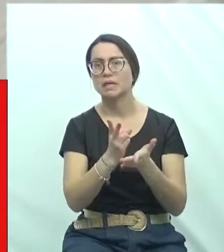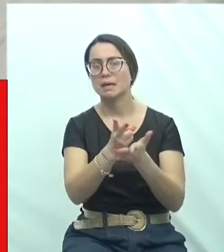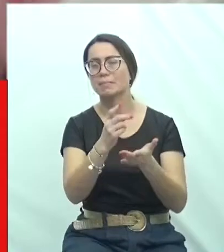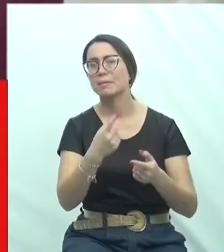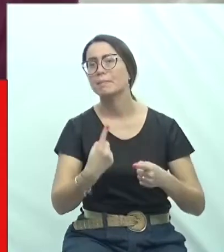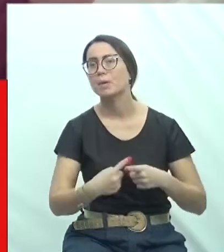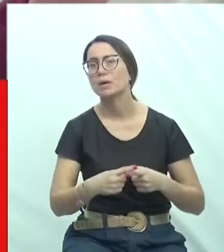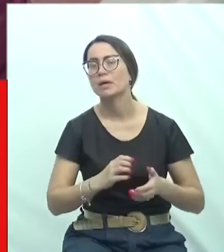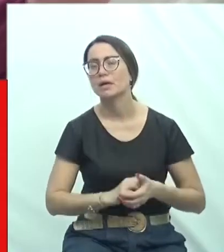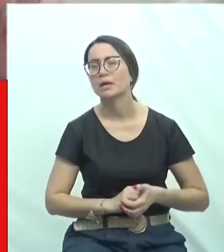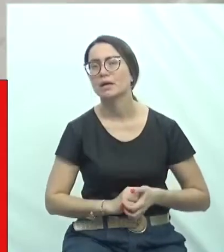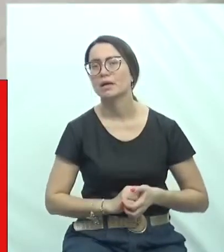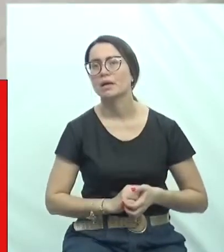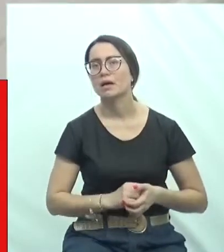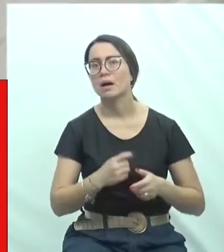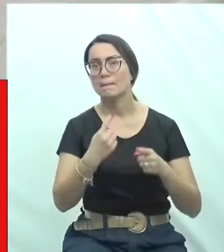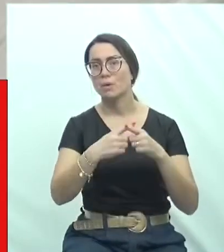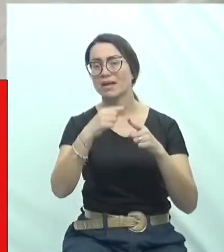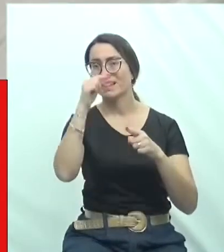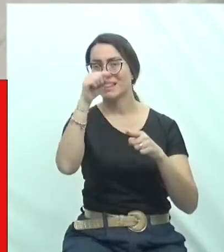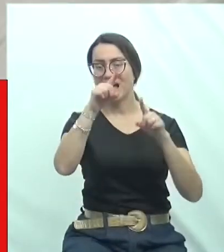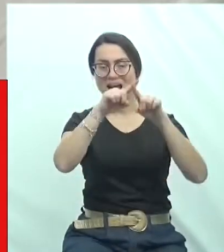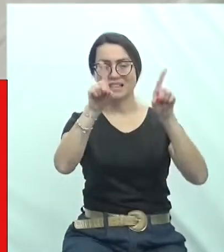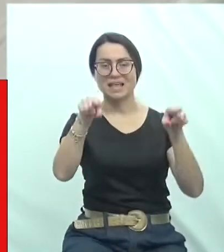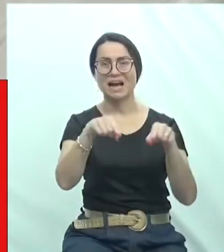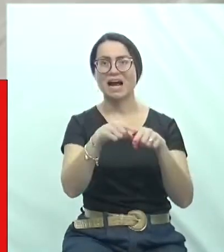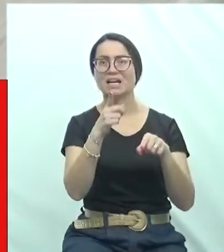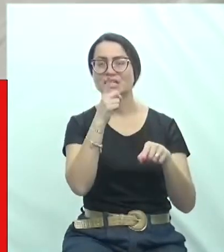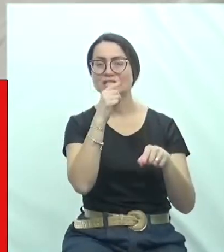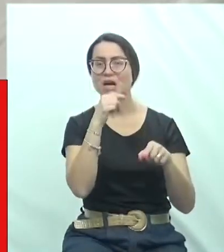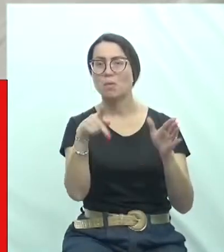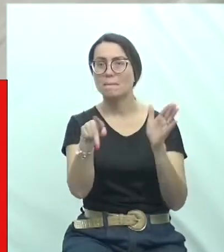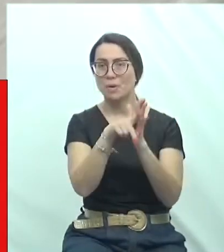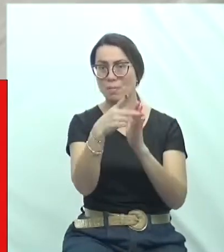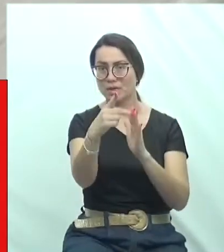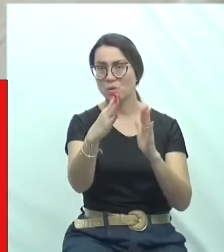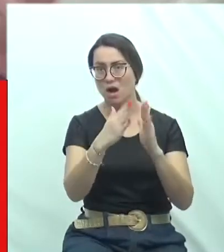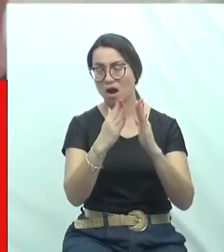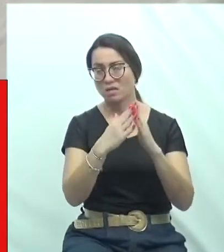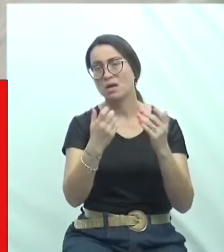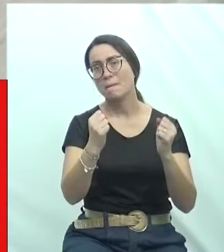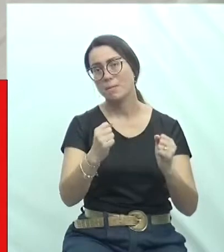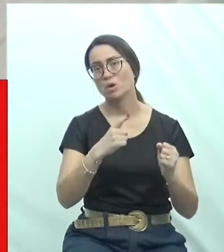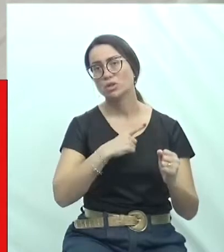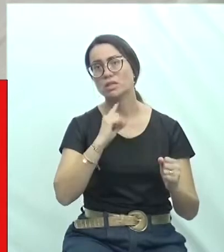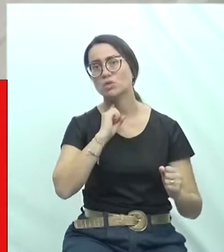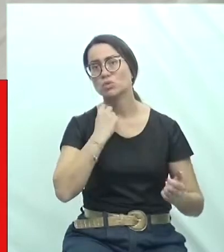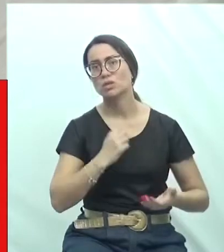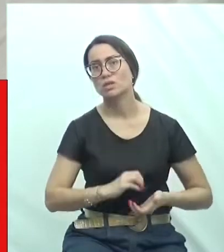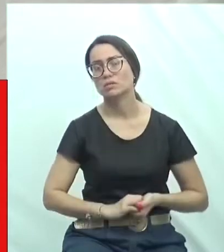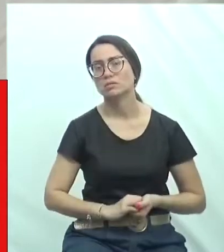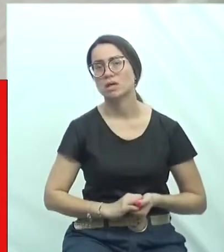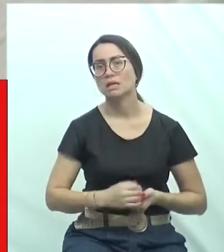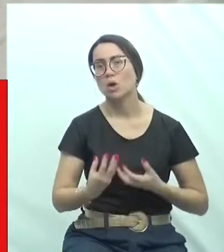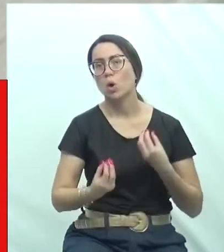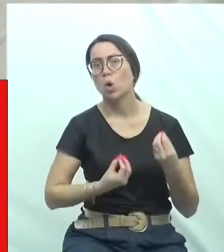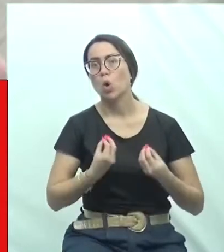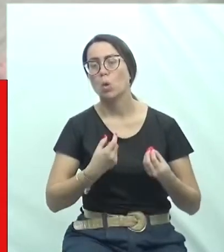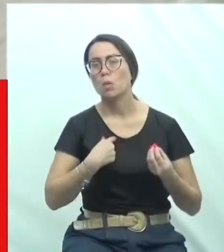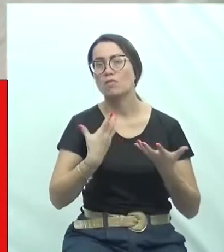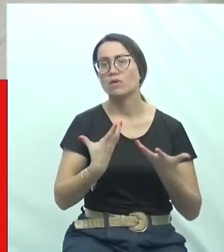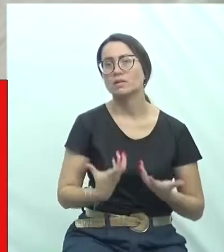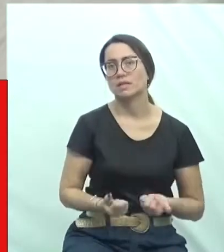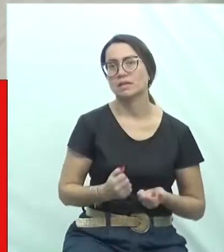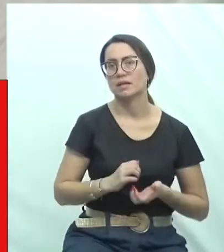quê? Porque lá pode haver contaminação. Aí a Casan não se responsabiliza. Então, como é que eu vou poder aceitar um equipamento que